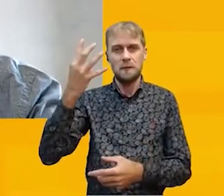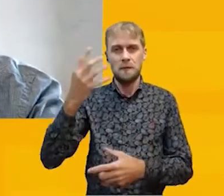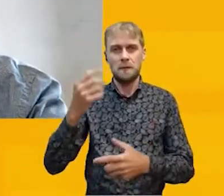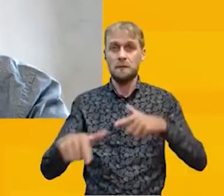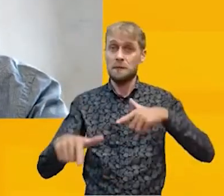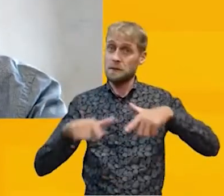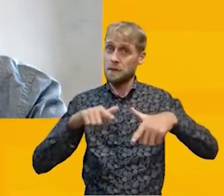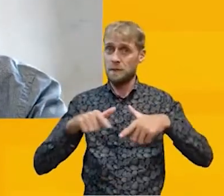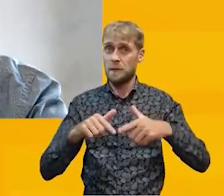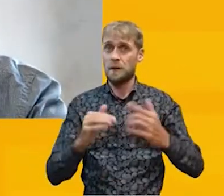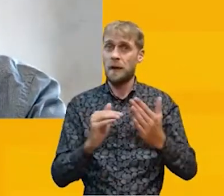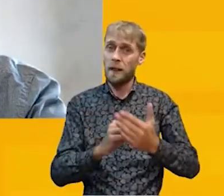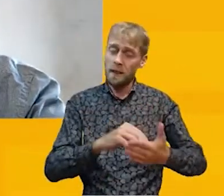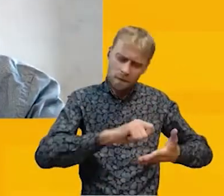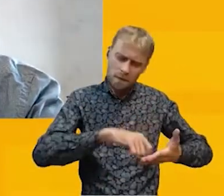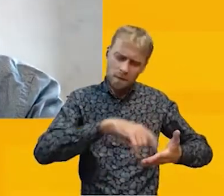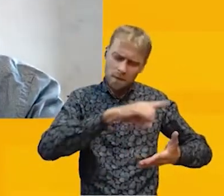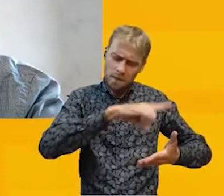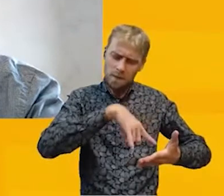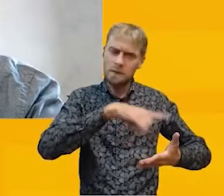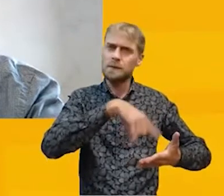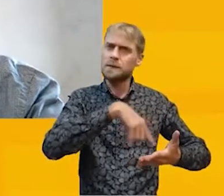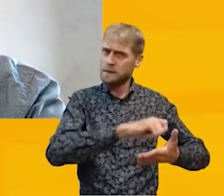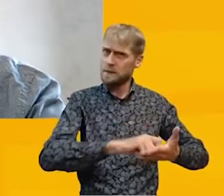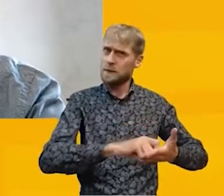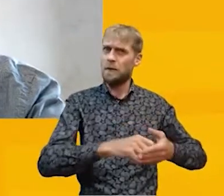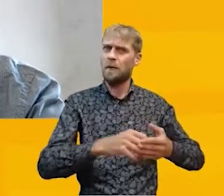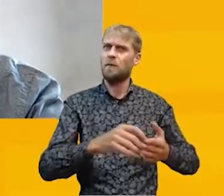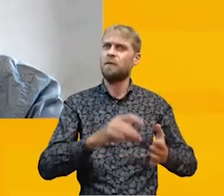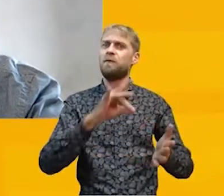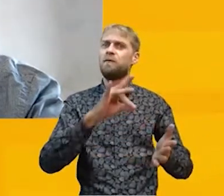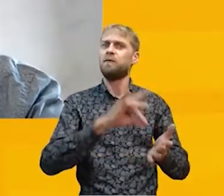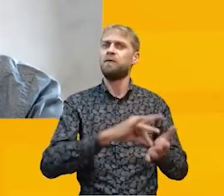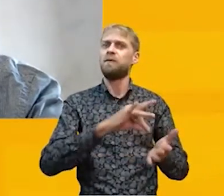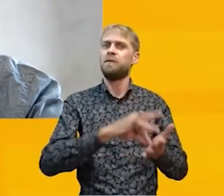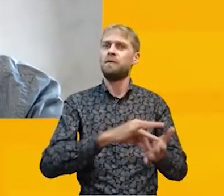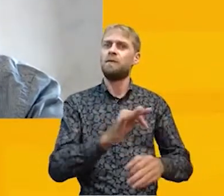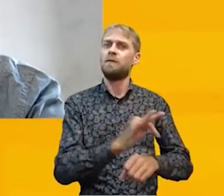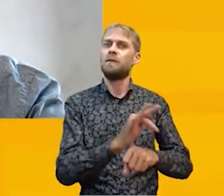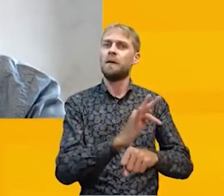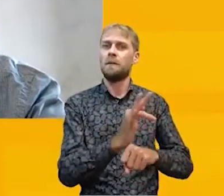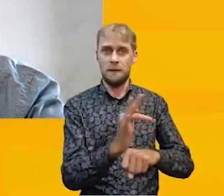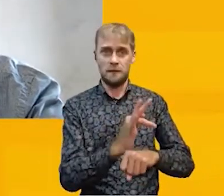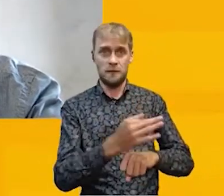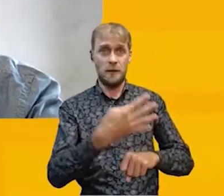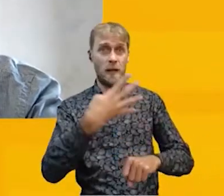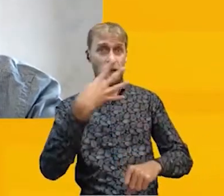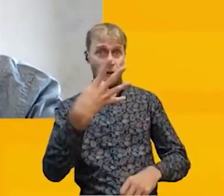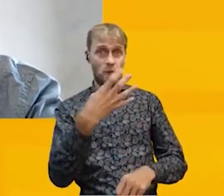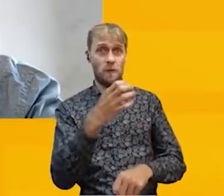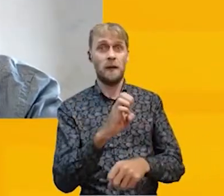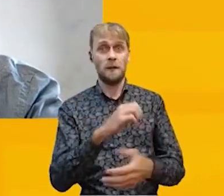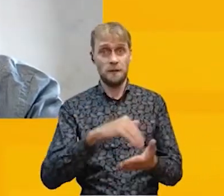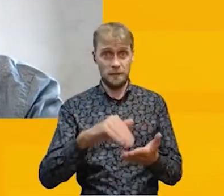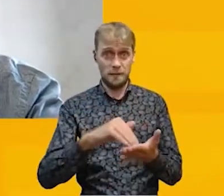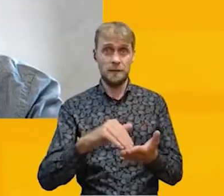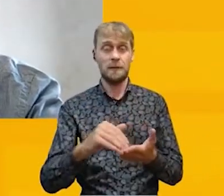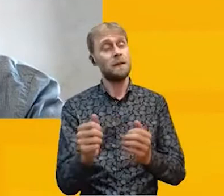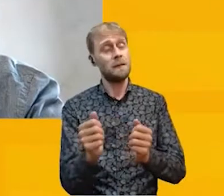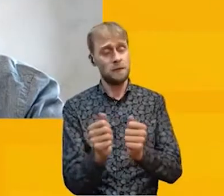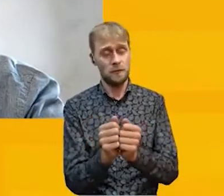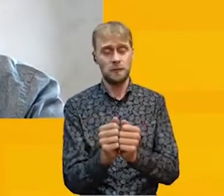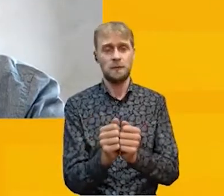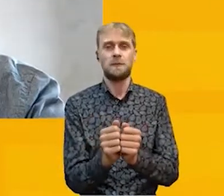na assinatura de um documento que formalizou a união das quatro secretarias em prol aí do território do Mato